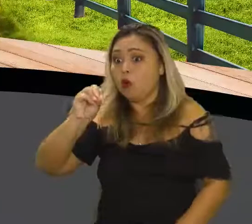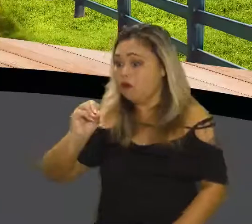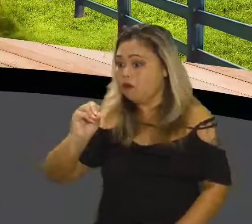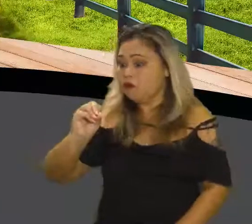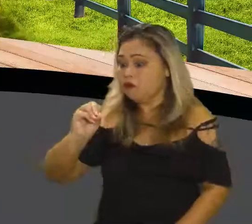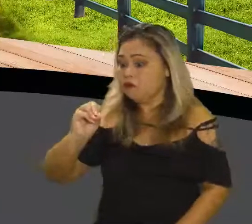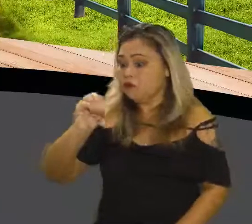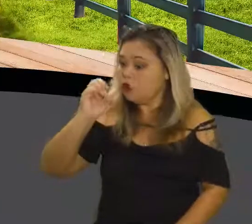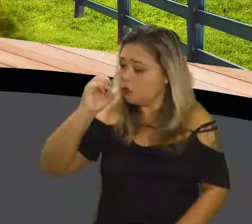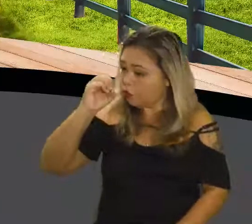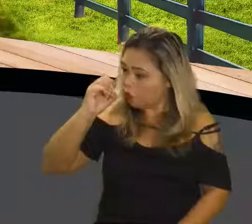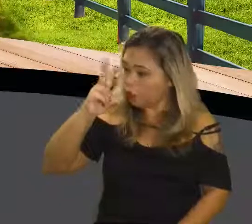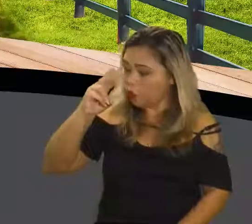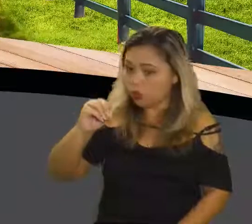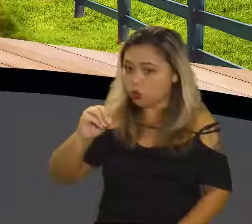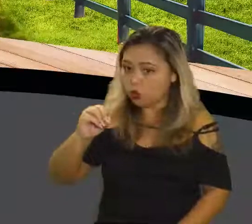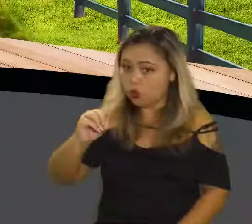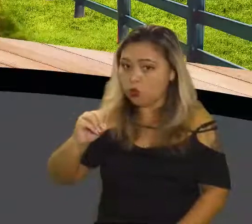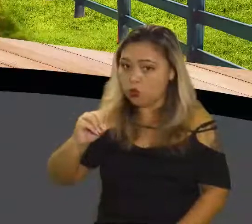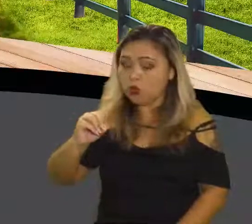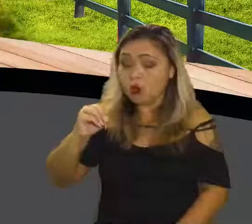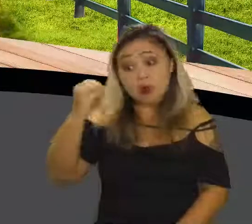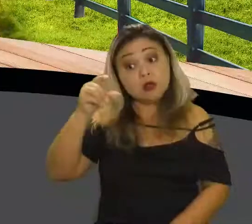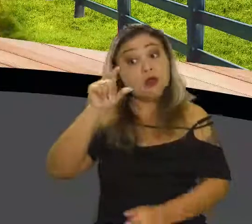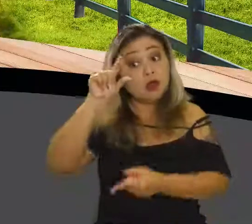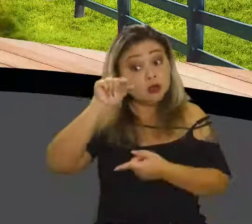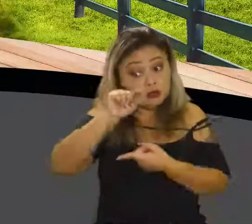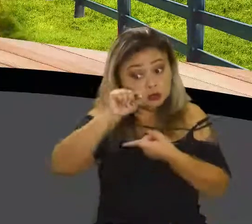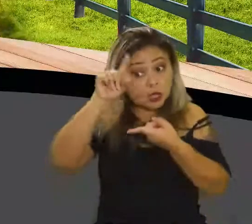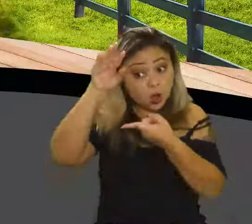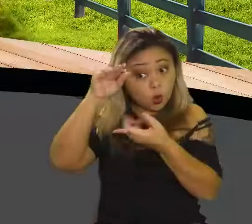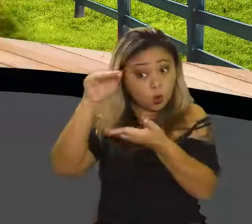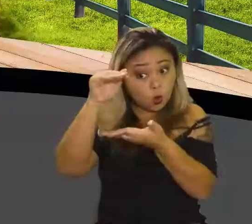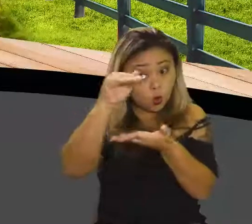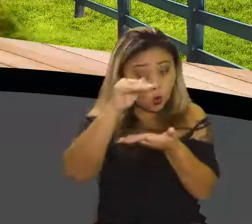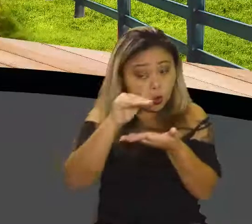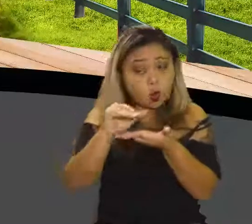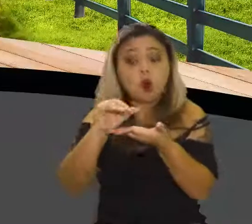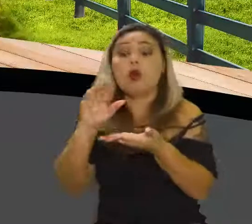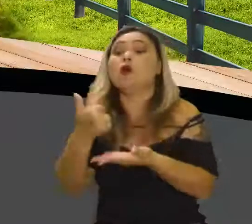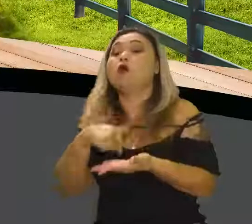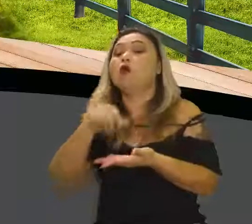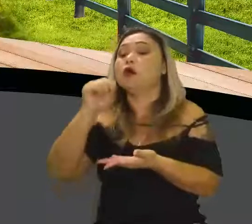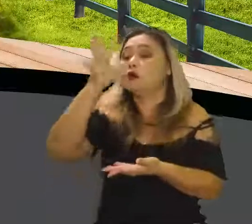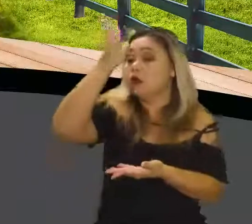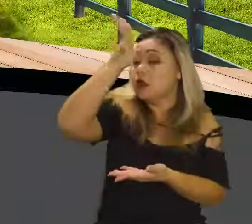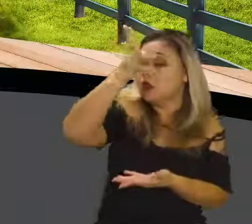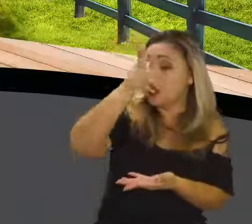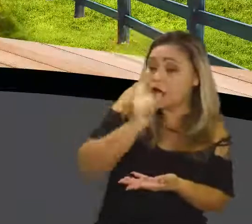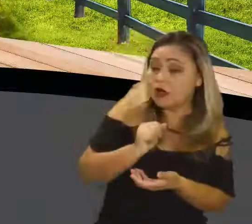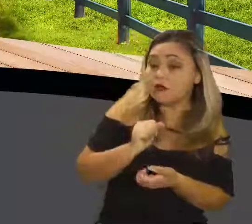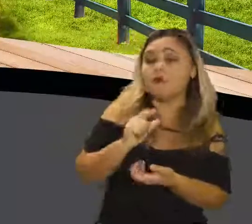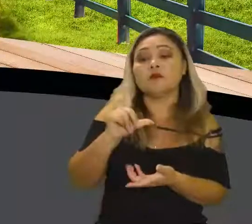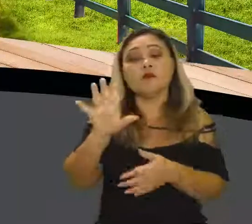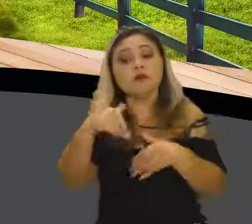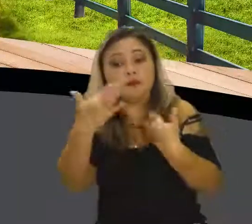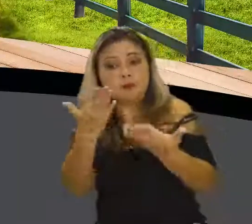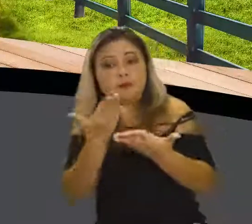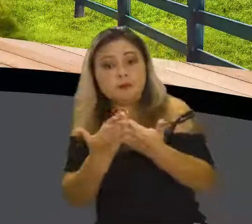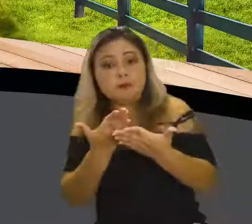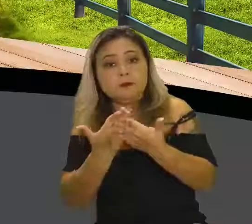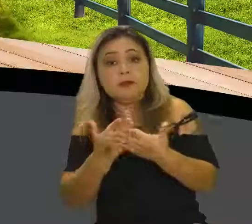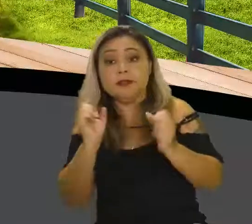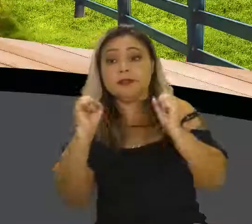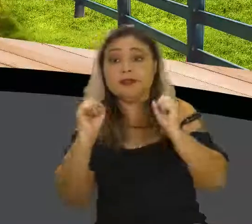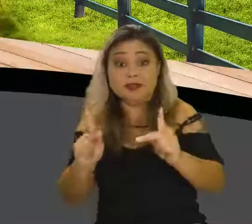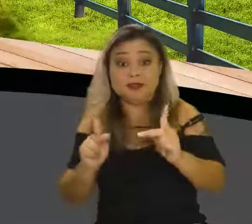Aí o ovo da codorna, o ovo da galinha, a carne. Então nessa aula a gente vai ter.